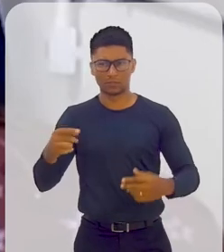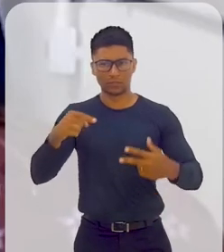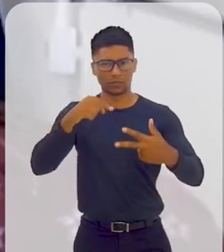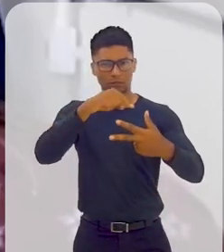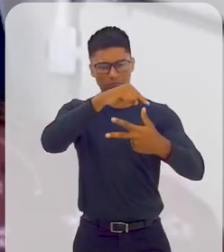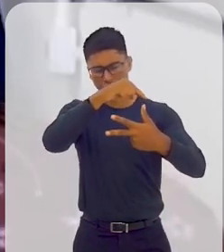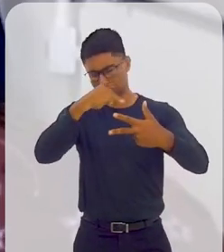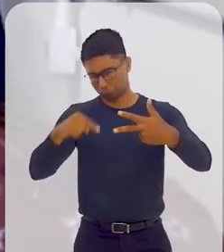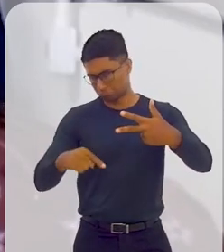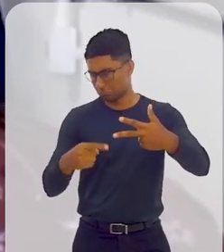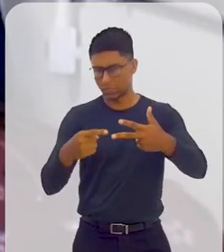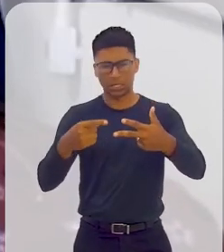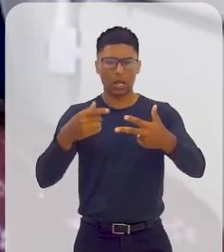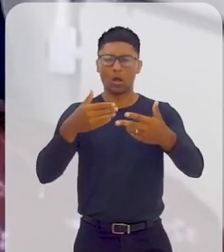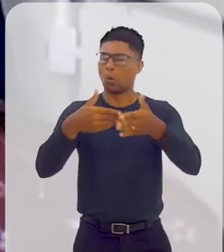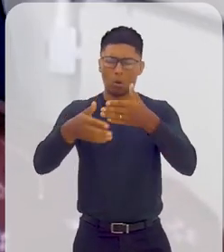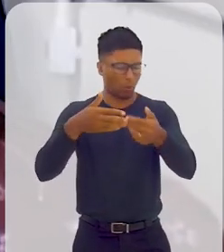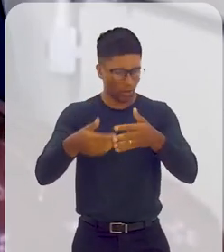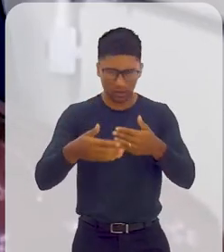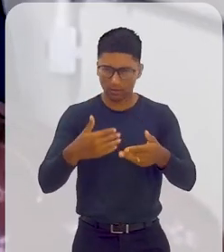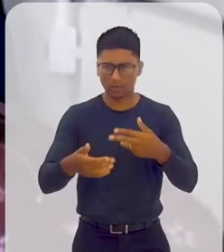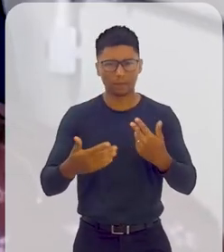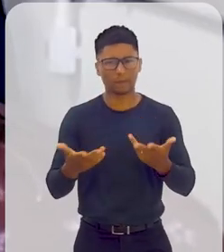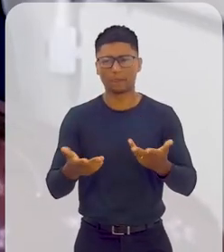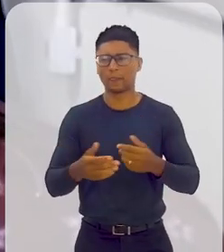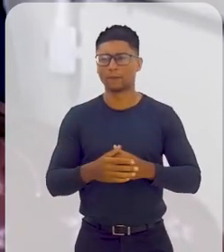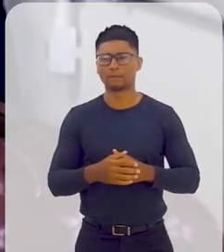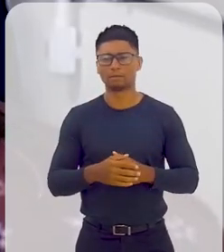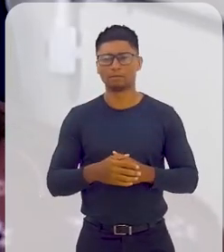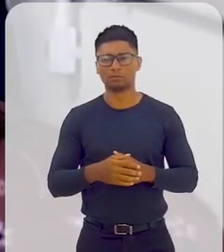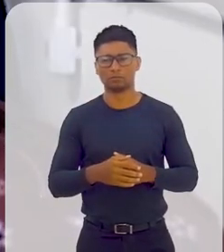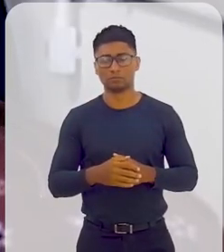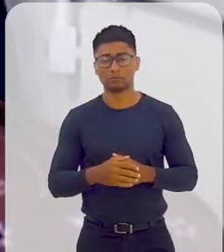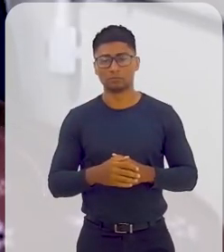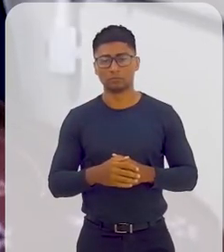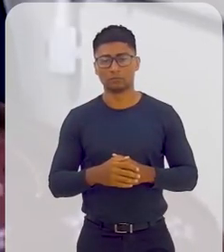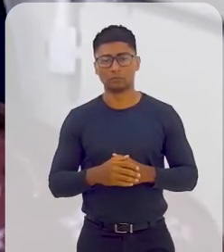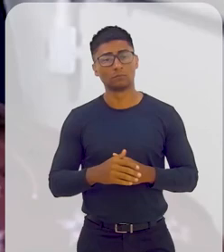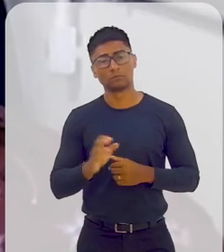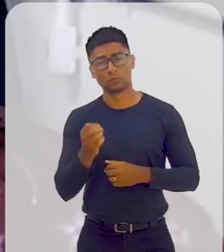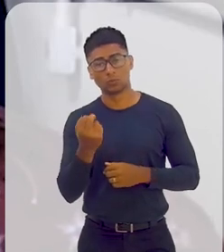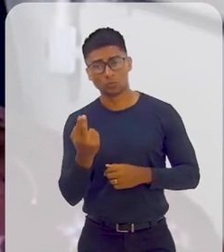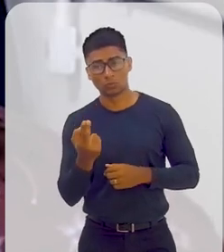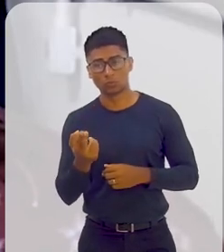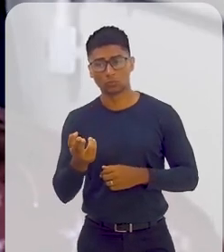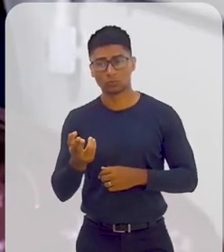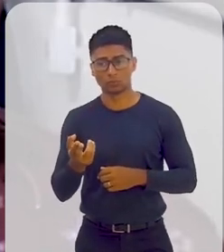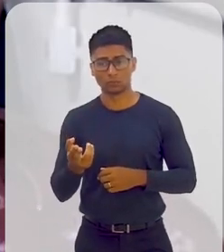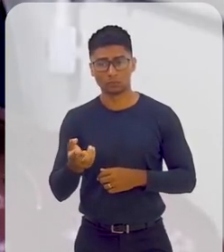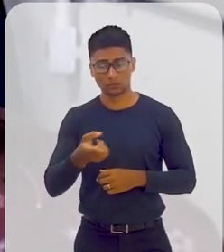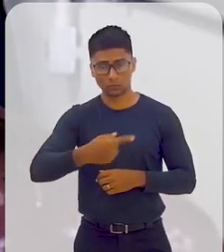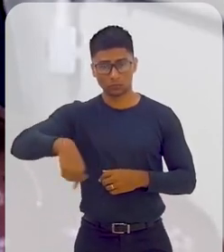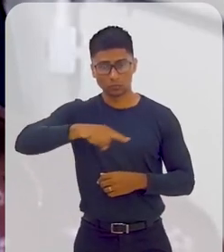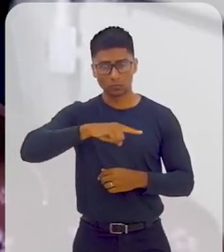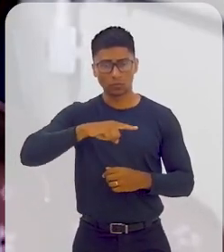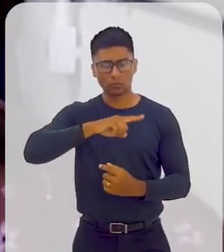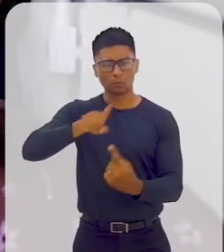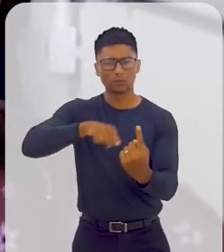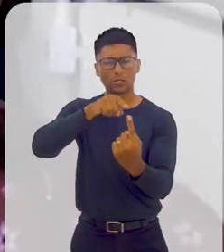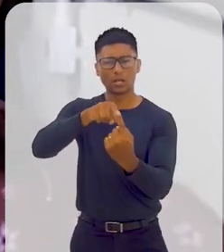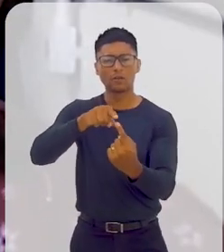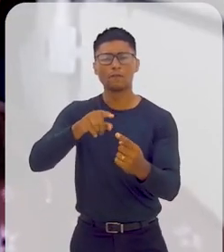Pacto Federativo a gente esteja vinculado, ou mesmo qual seja a nossa contribuição